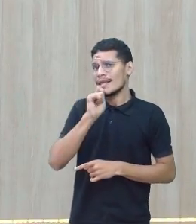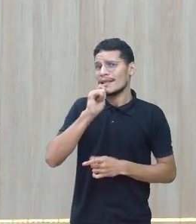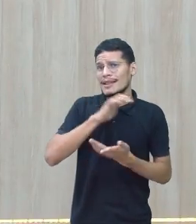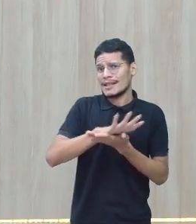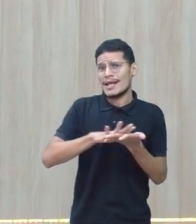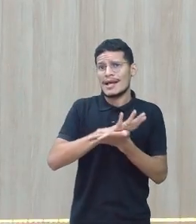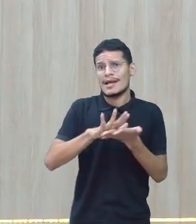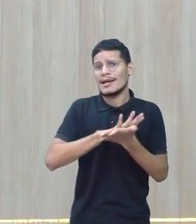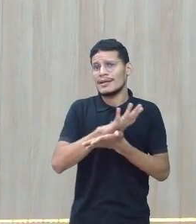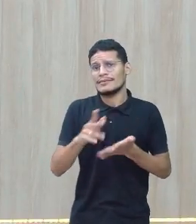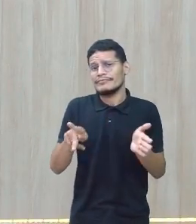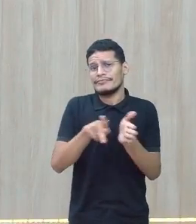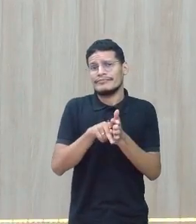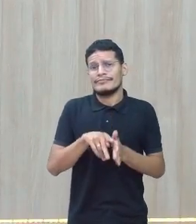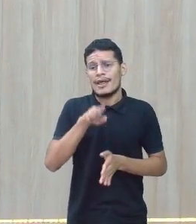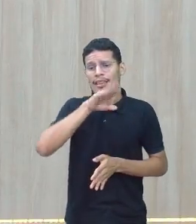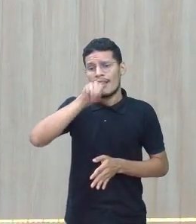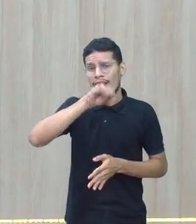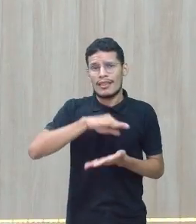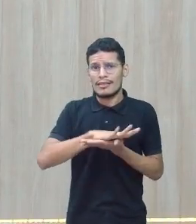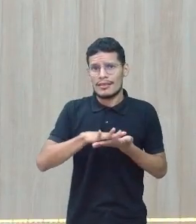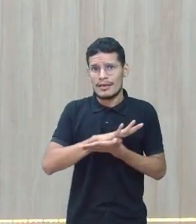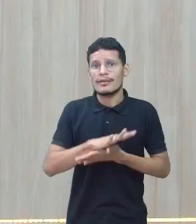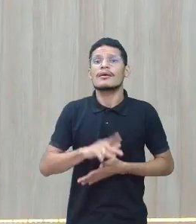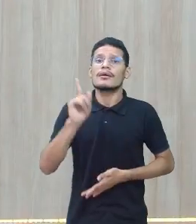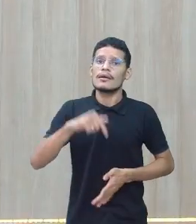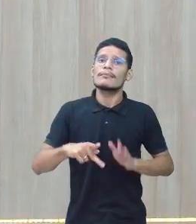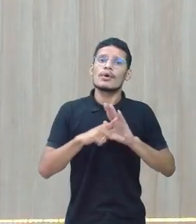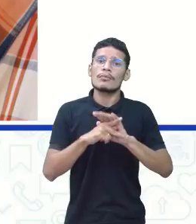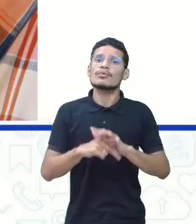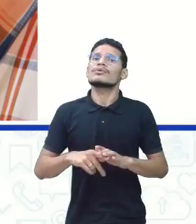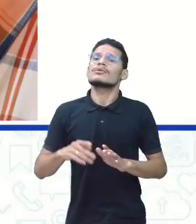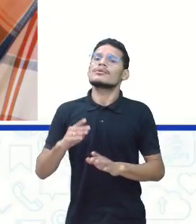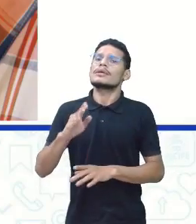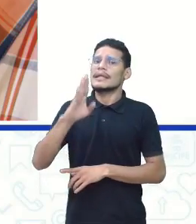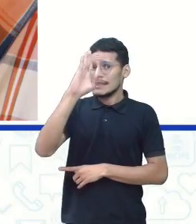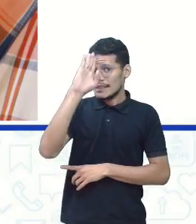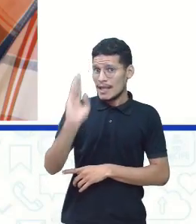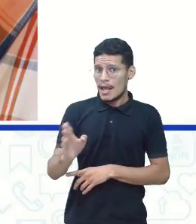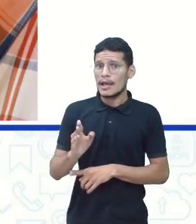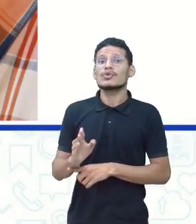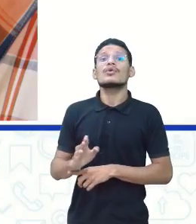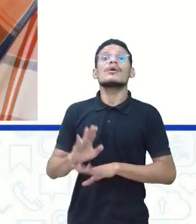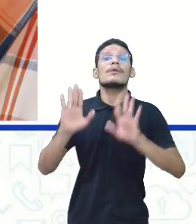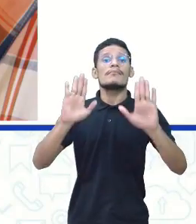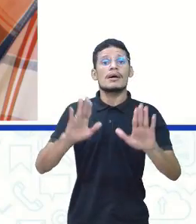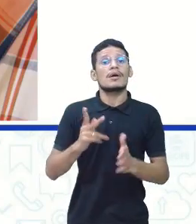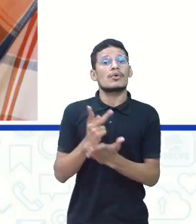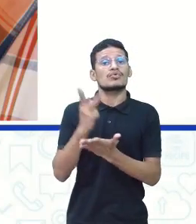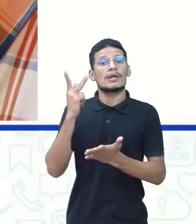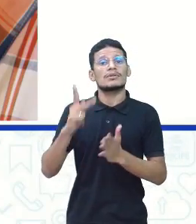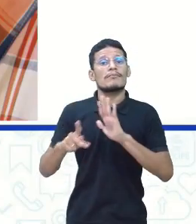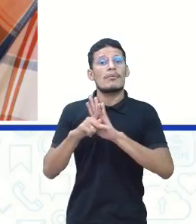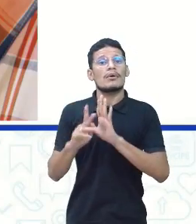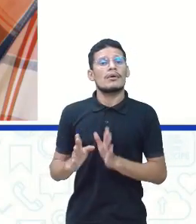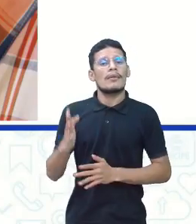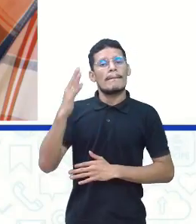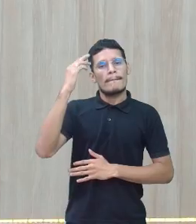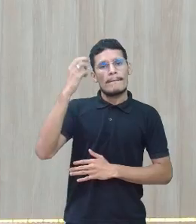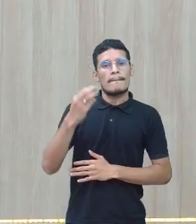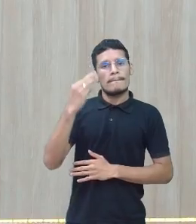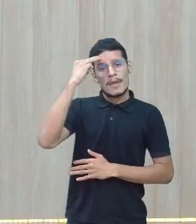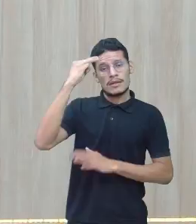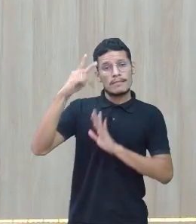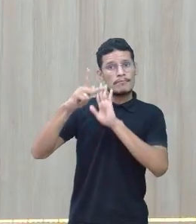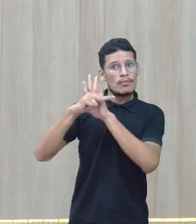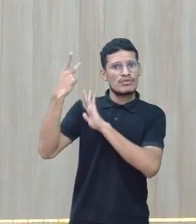recursos é interessante notar. Então, é um discurso direto que acontece, talvez, na mente do